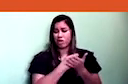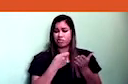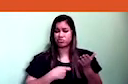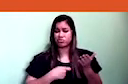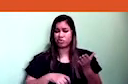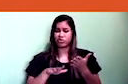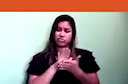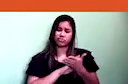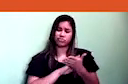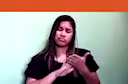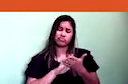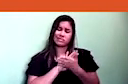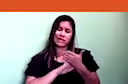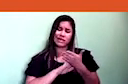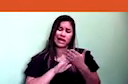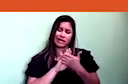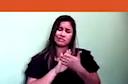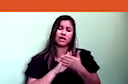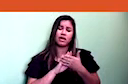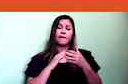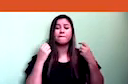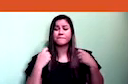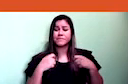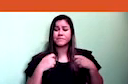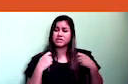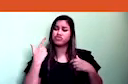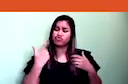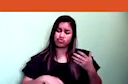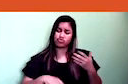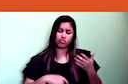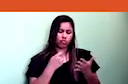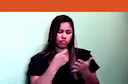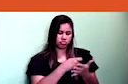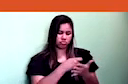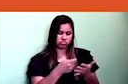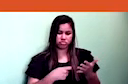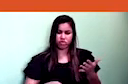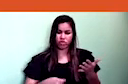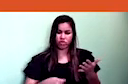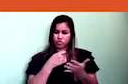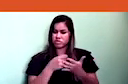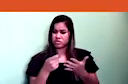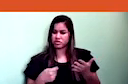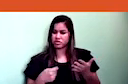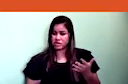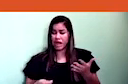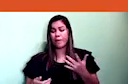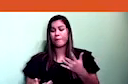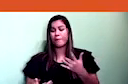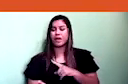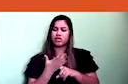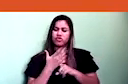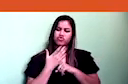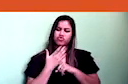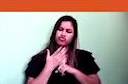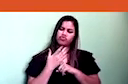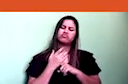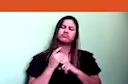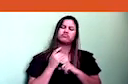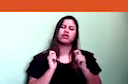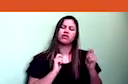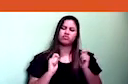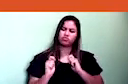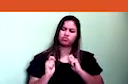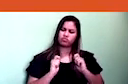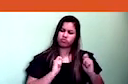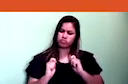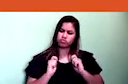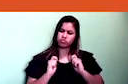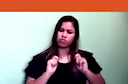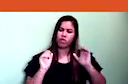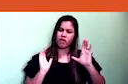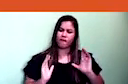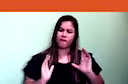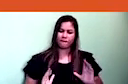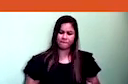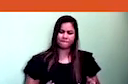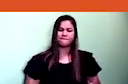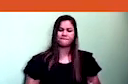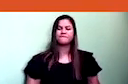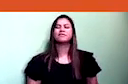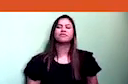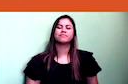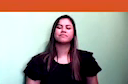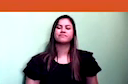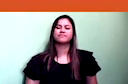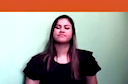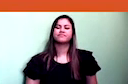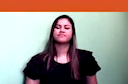serem, eu diria, mudadas. Afinal de contas, os pensamentos controlam o nosso comportamento. Mas eu não preciso,